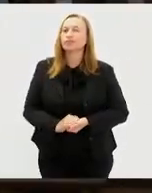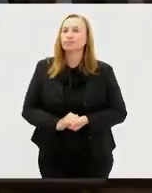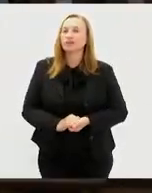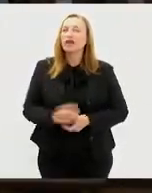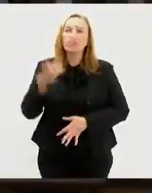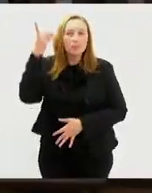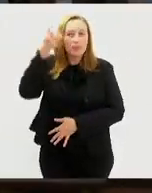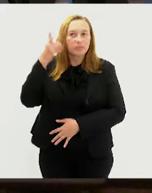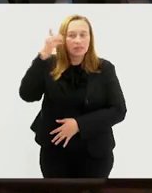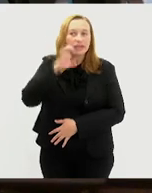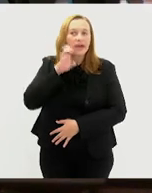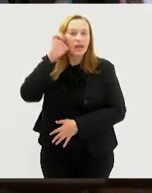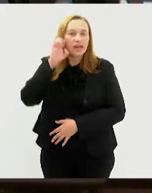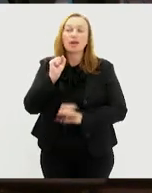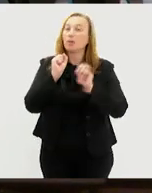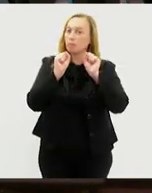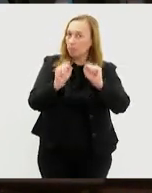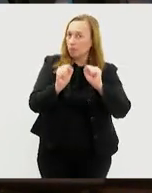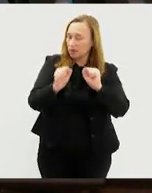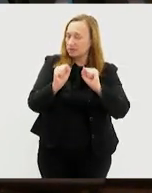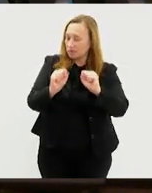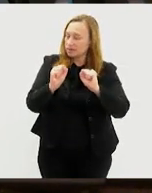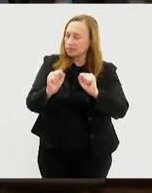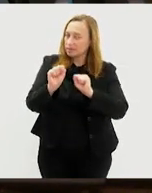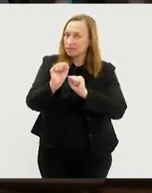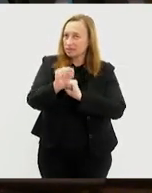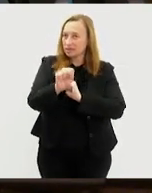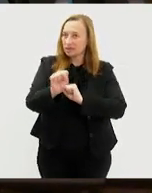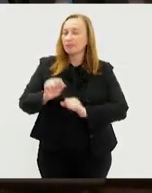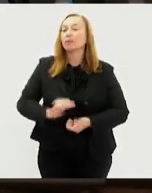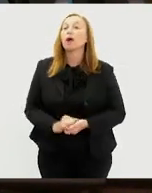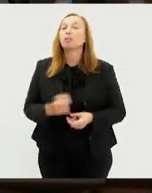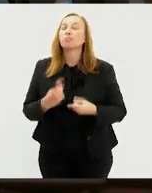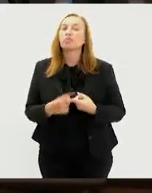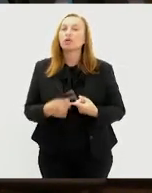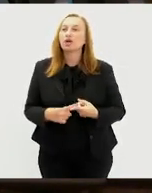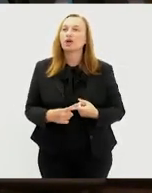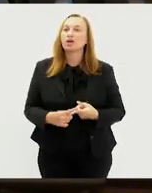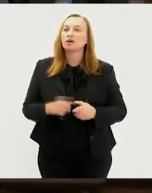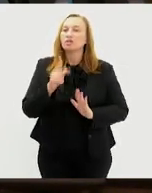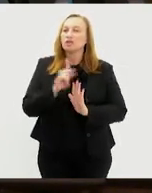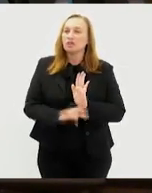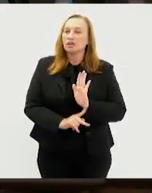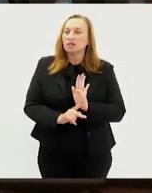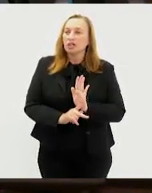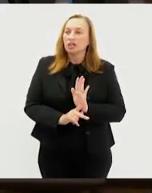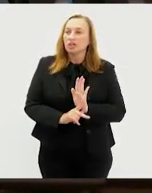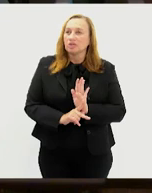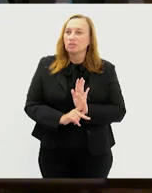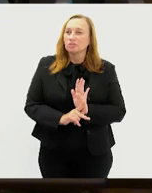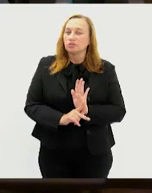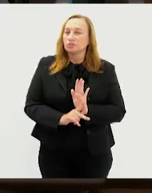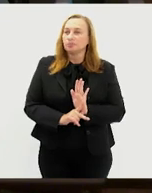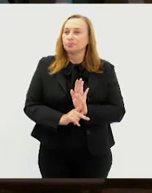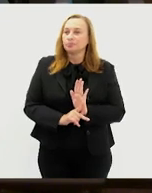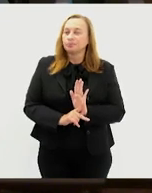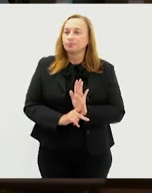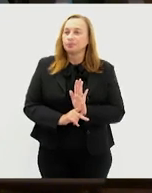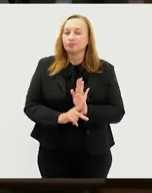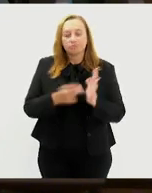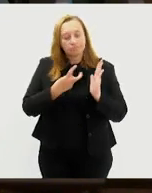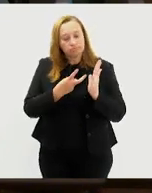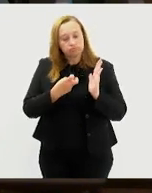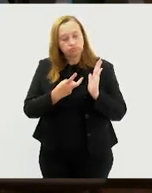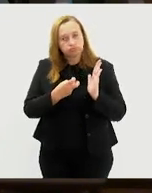é possível sim eh Até mesmo porque a maioria dos projetos se se vossa excelência eh observar